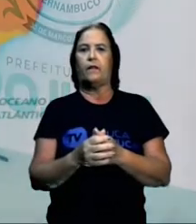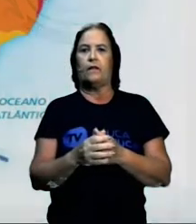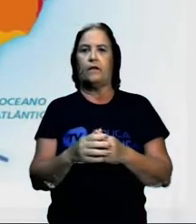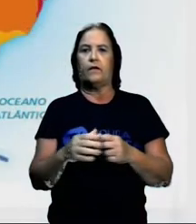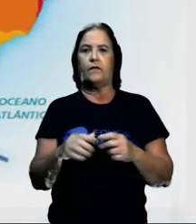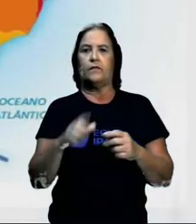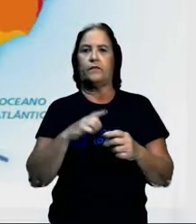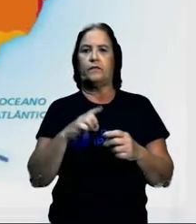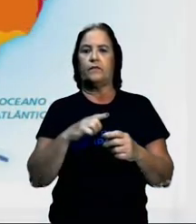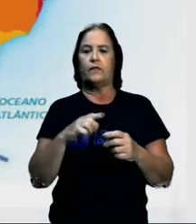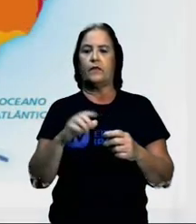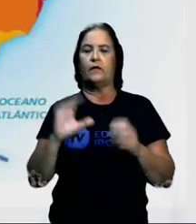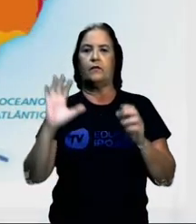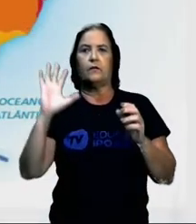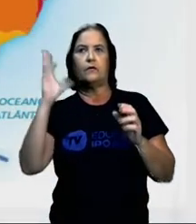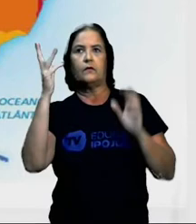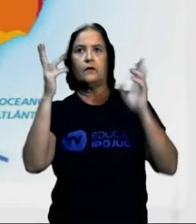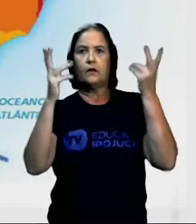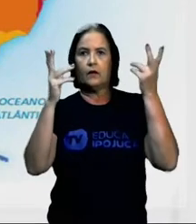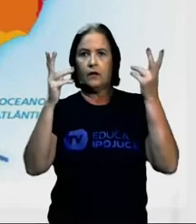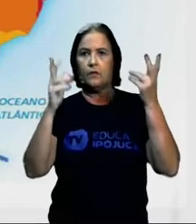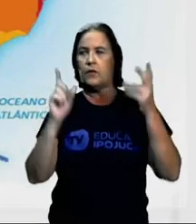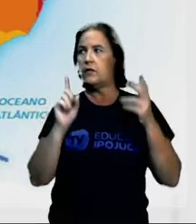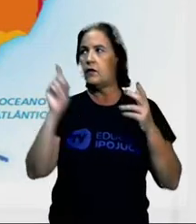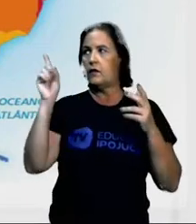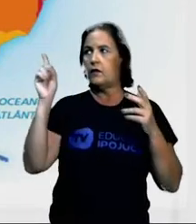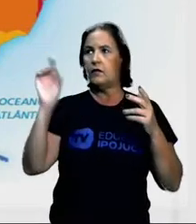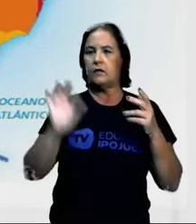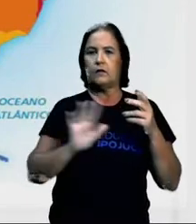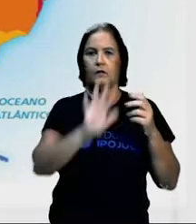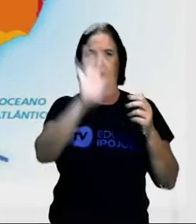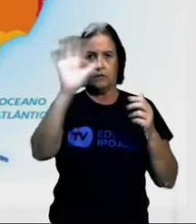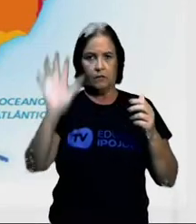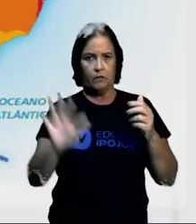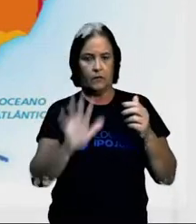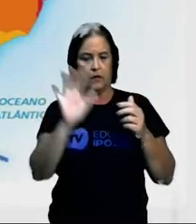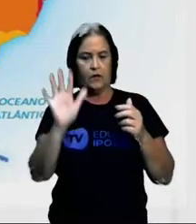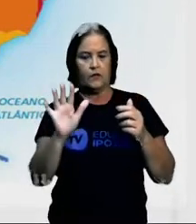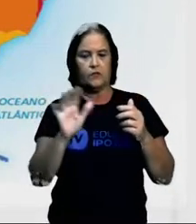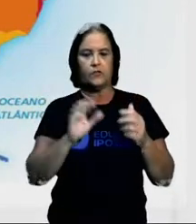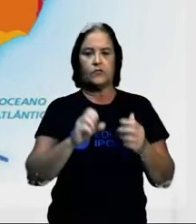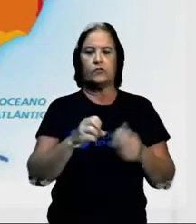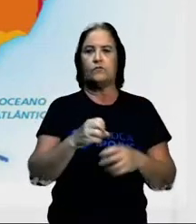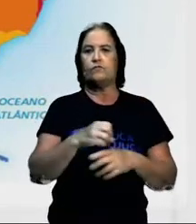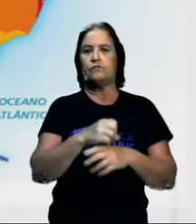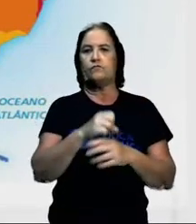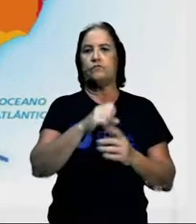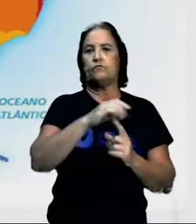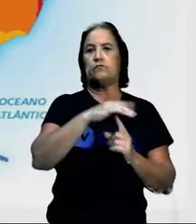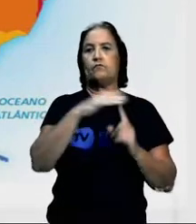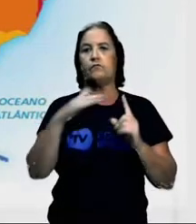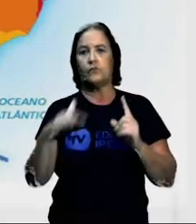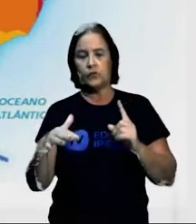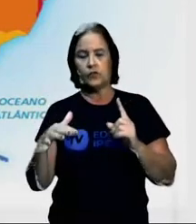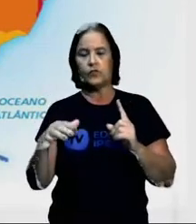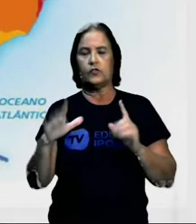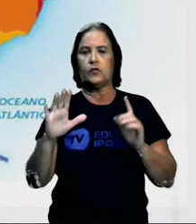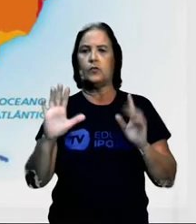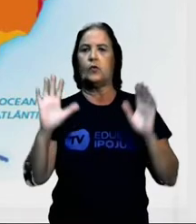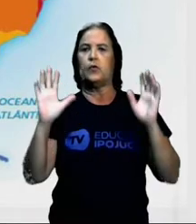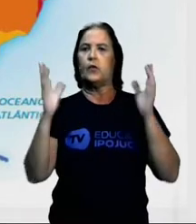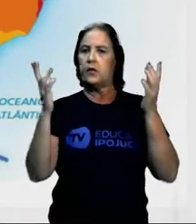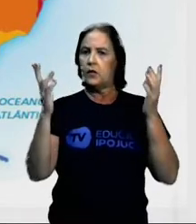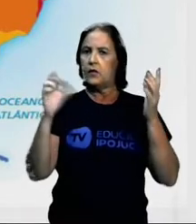aí na imagem que está sendo mostrada para vocês os tipos de clima que existem no